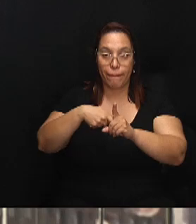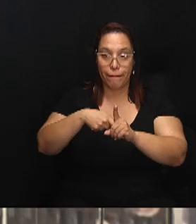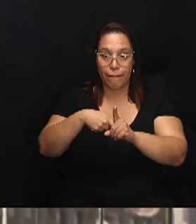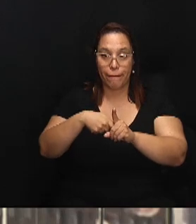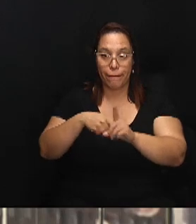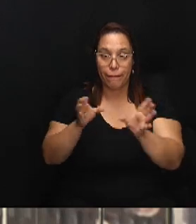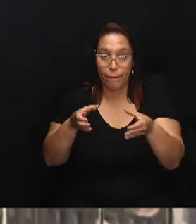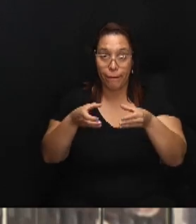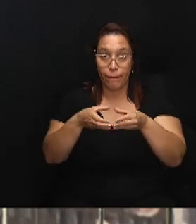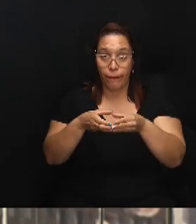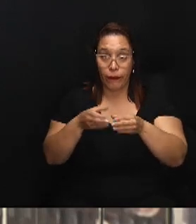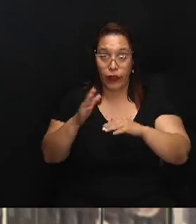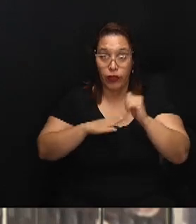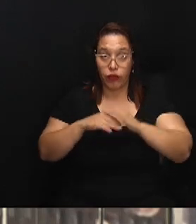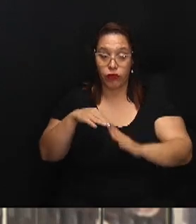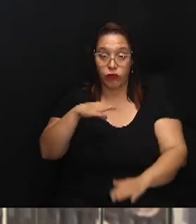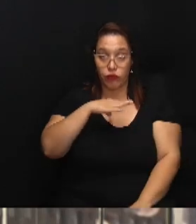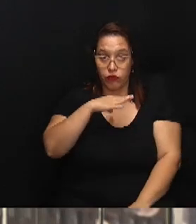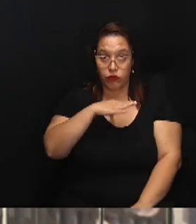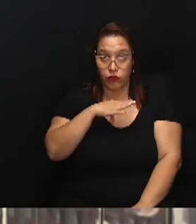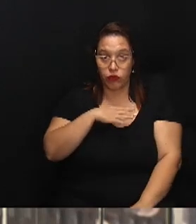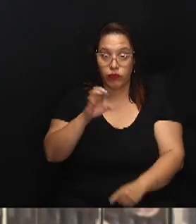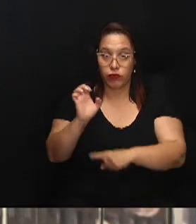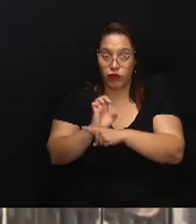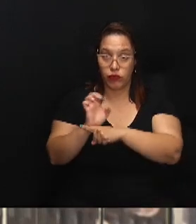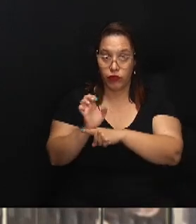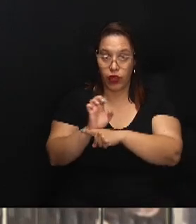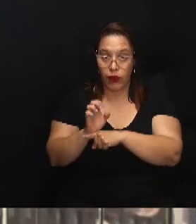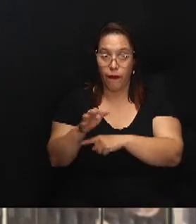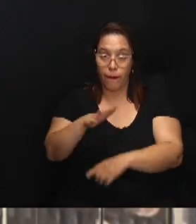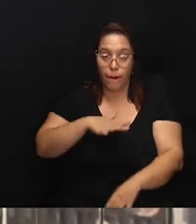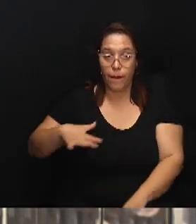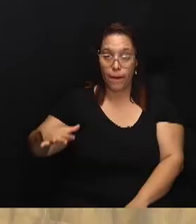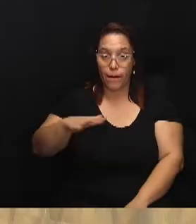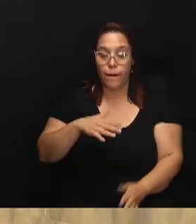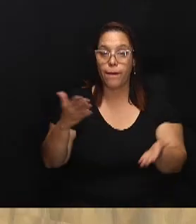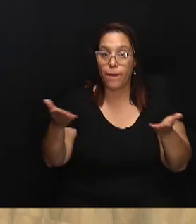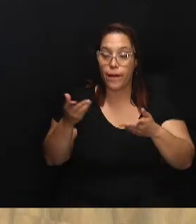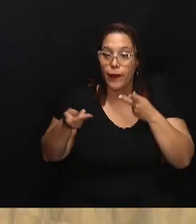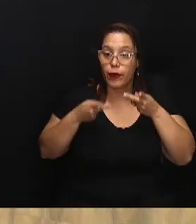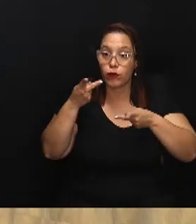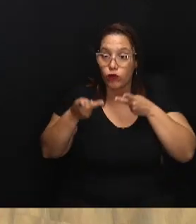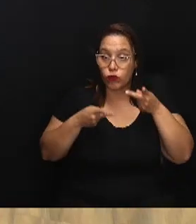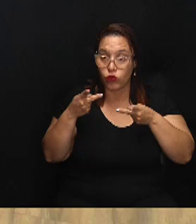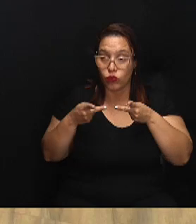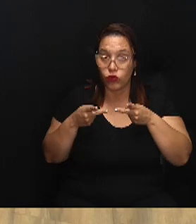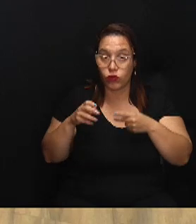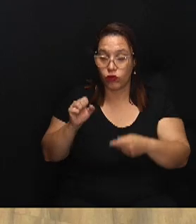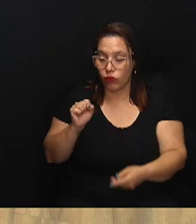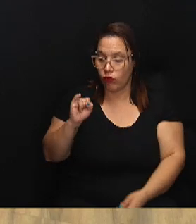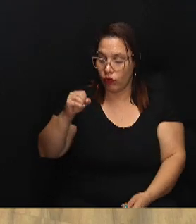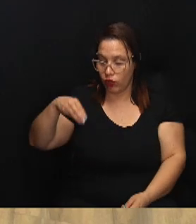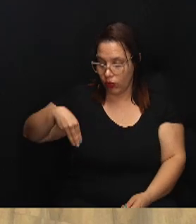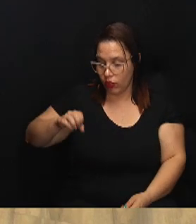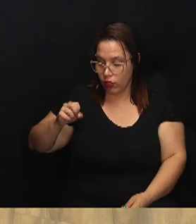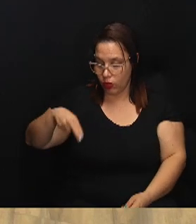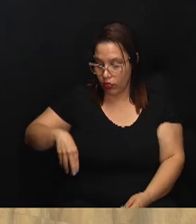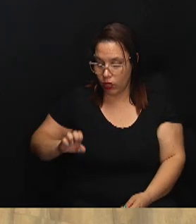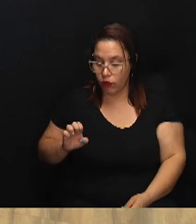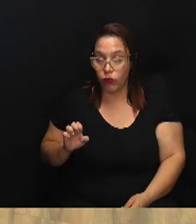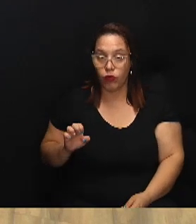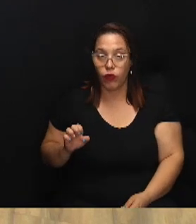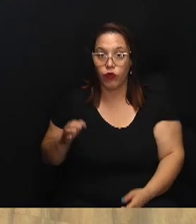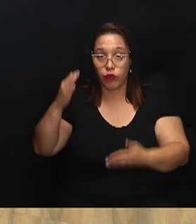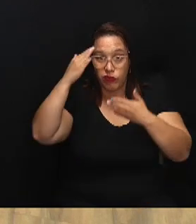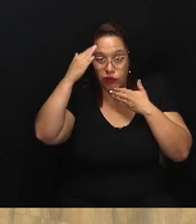reunindo contribuições dos municípios, estados e regiões. Agora eu vou falar então com a Simone. Simone,